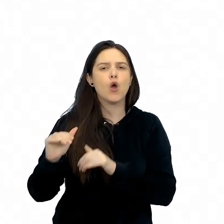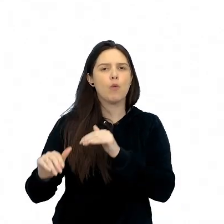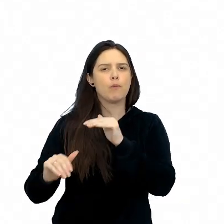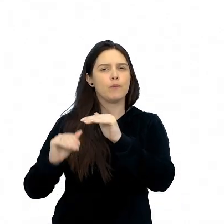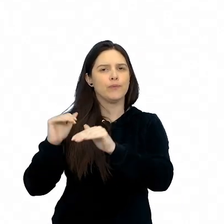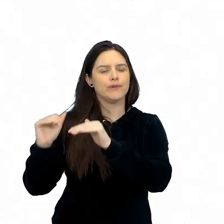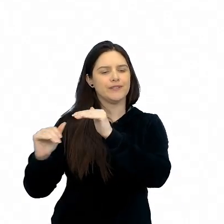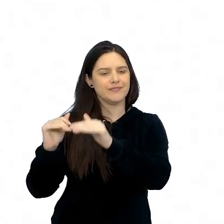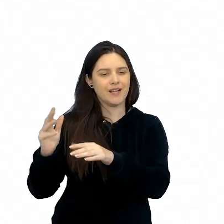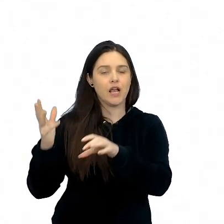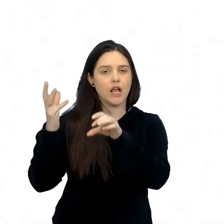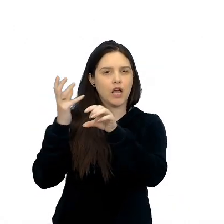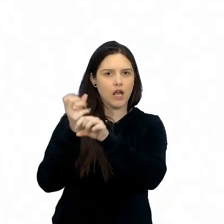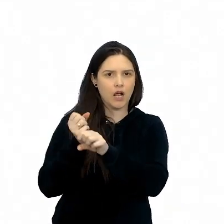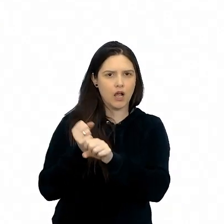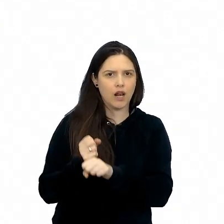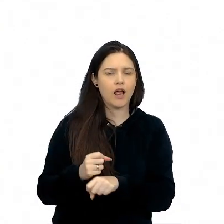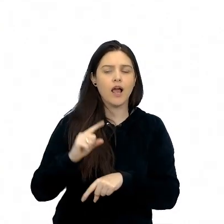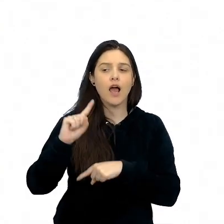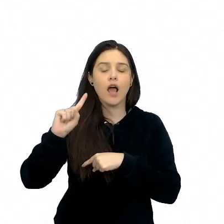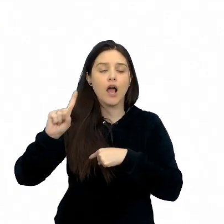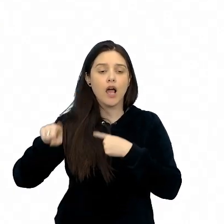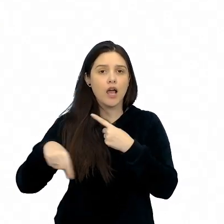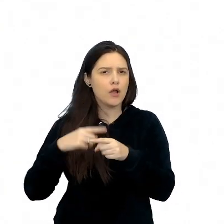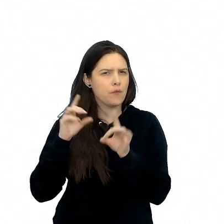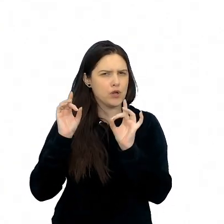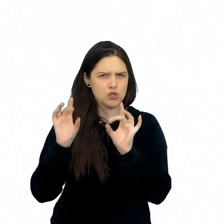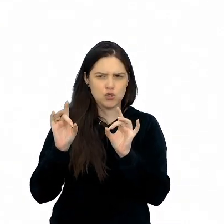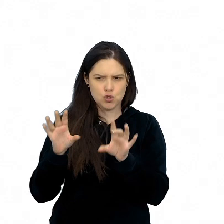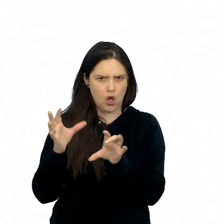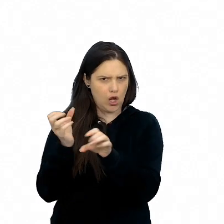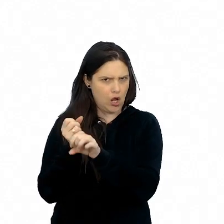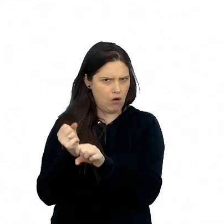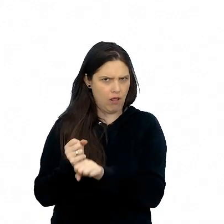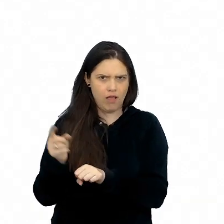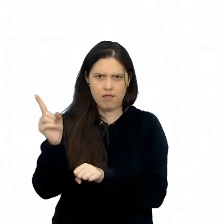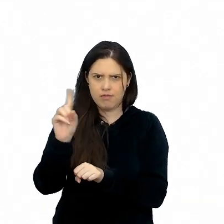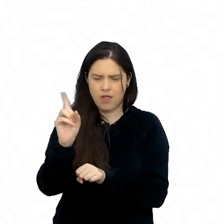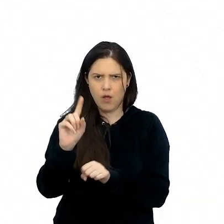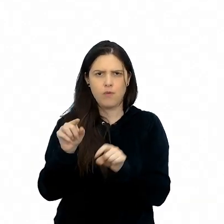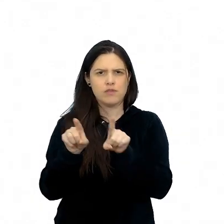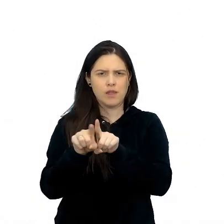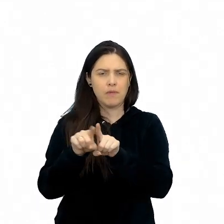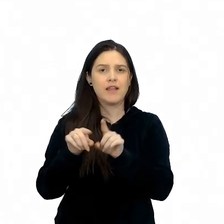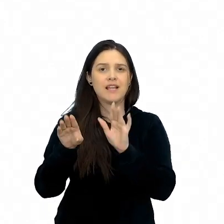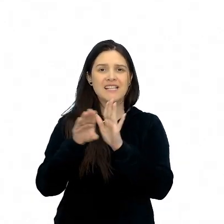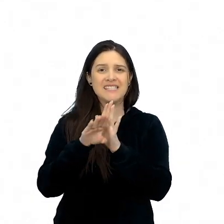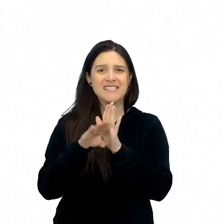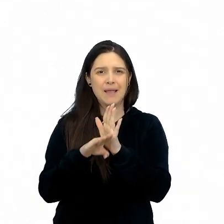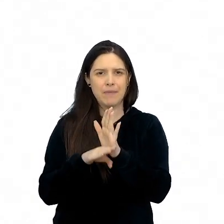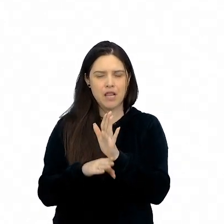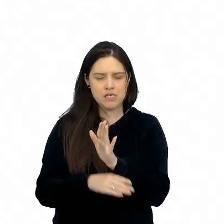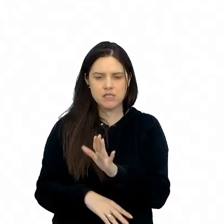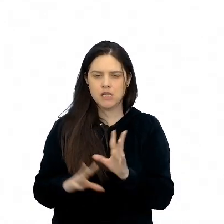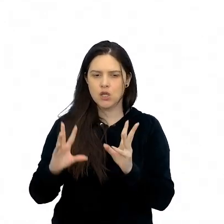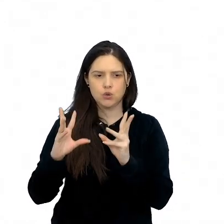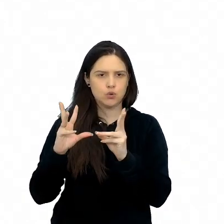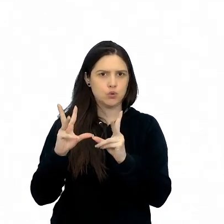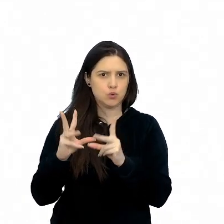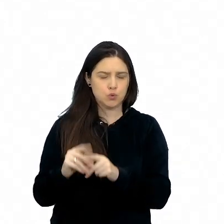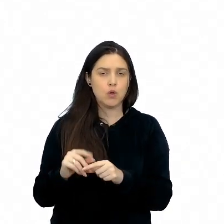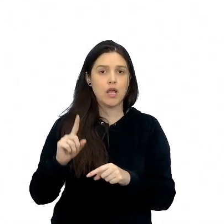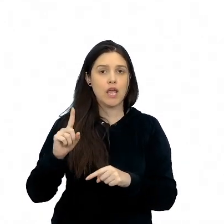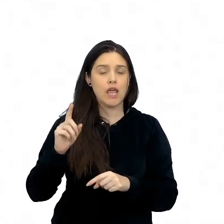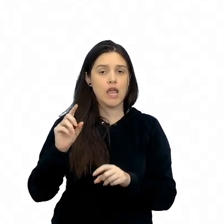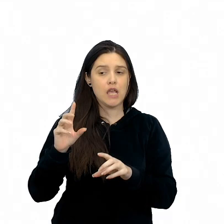é calcular. E para ele calcular, não é só calcular, ele vai também ter que estabelecer relações. Então ele vai usar dois